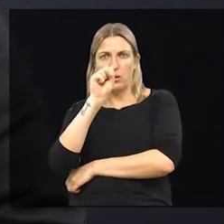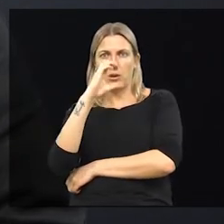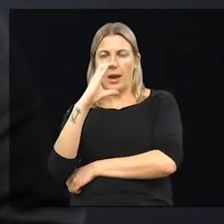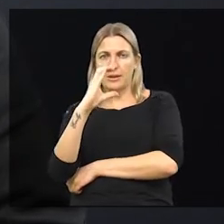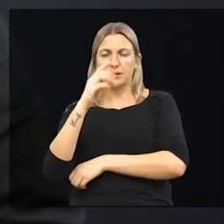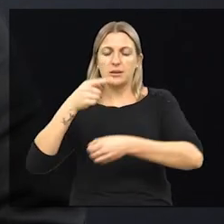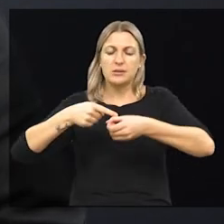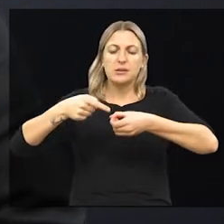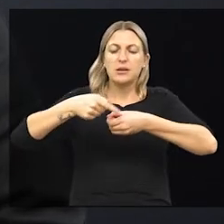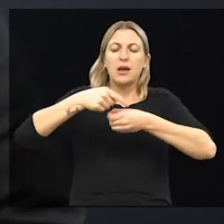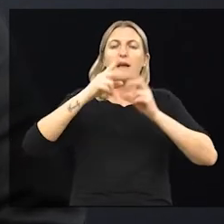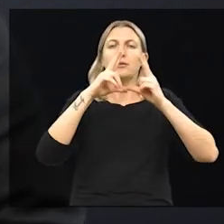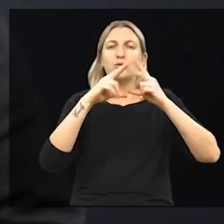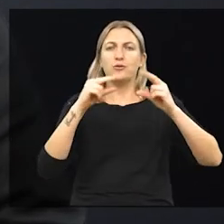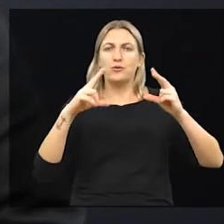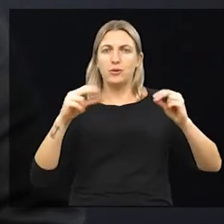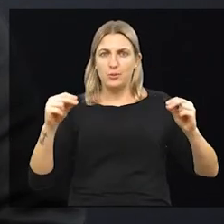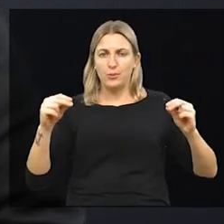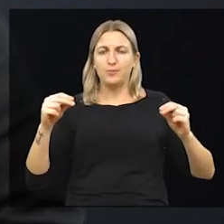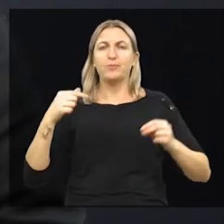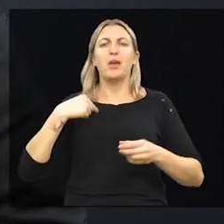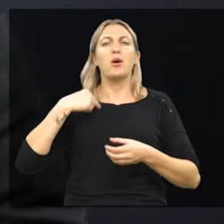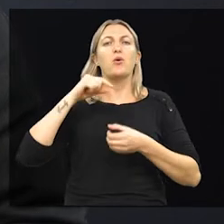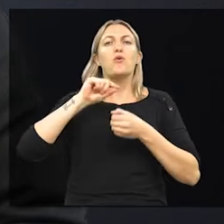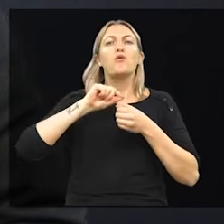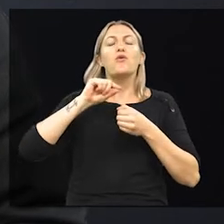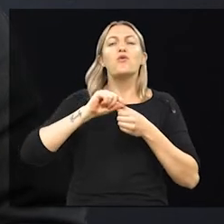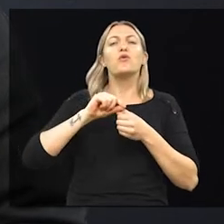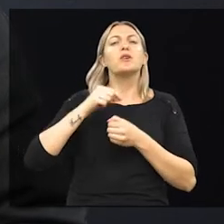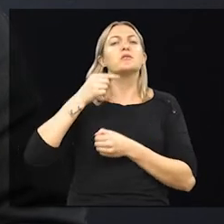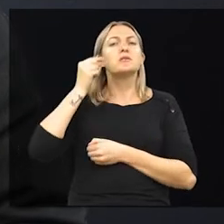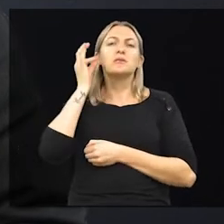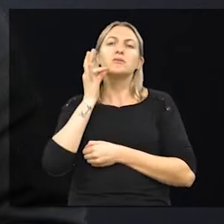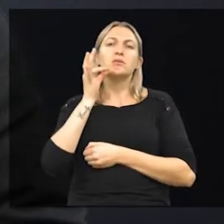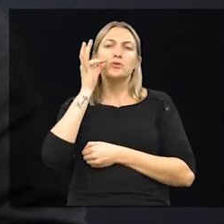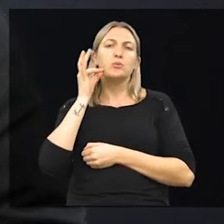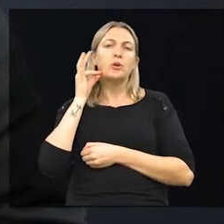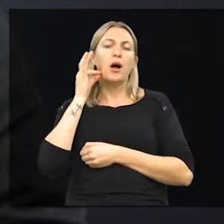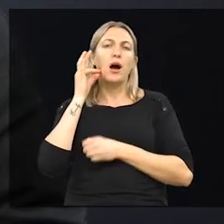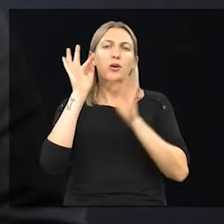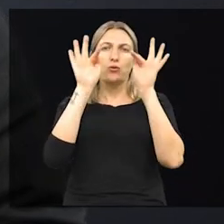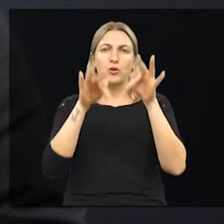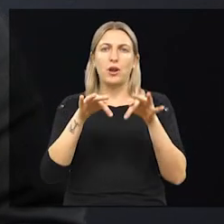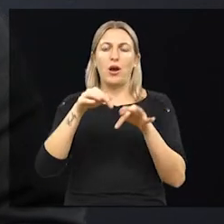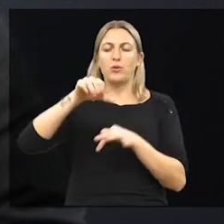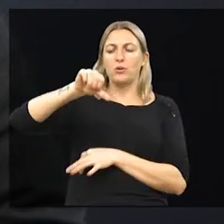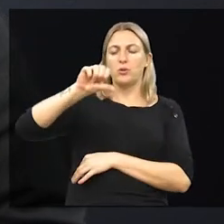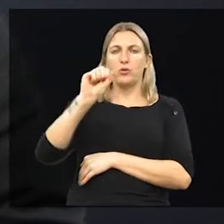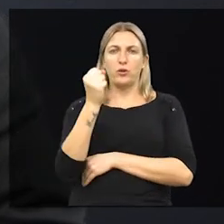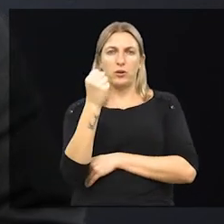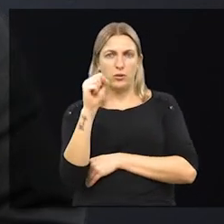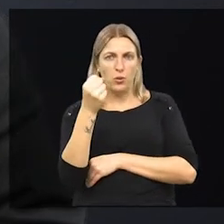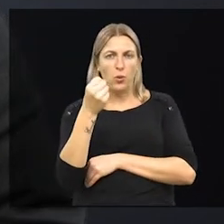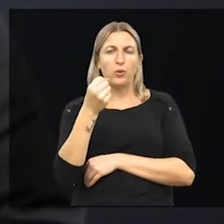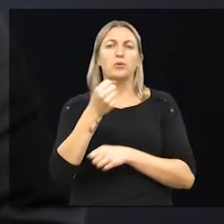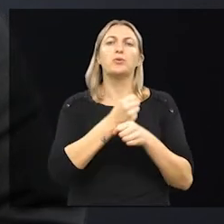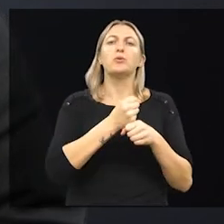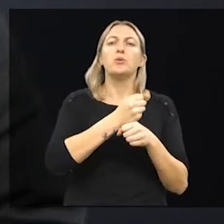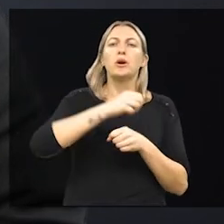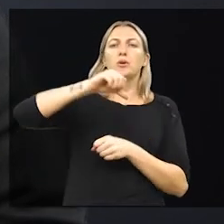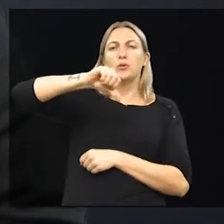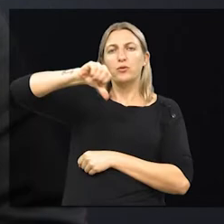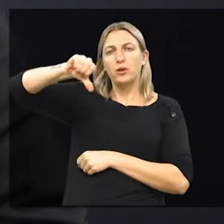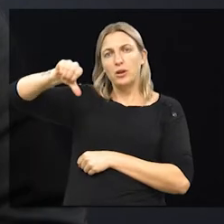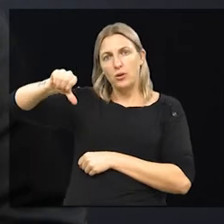na cidade de florianópolis a qual eu prestei vestibular então no final de 98